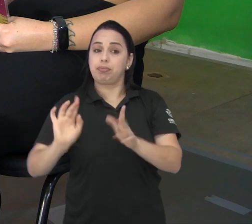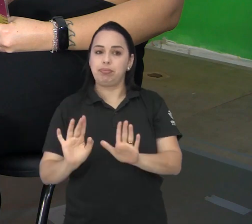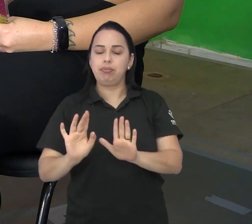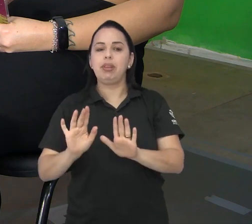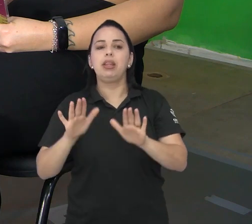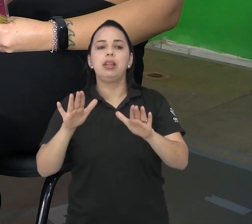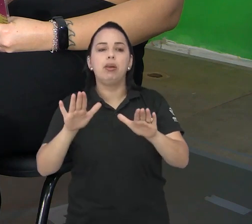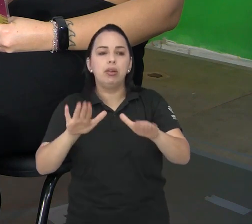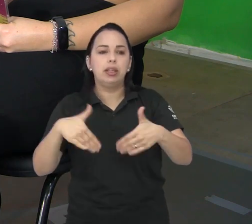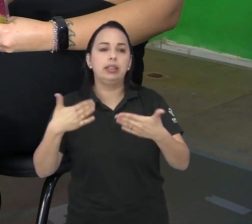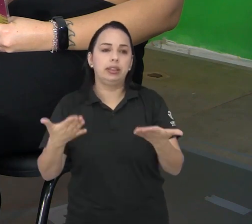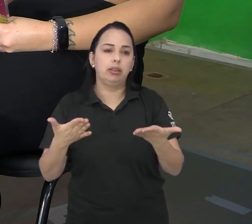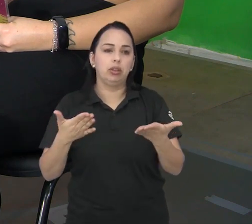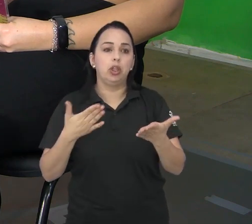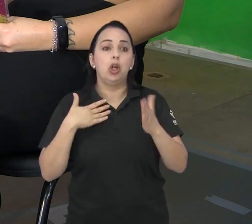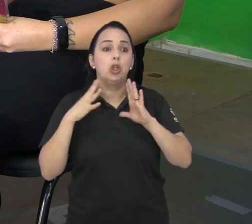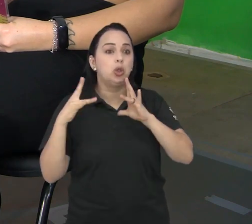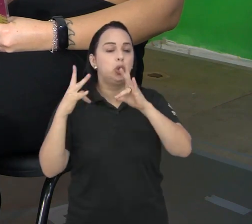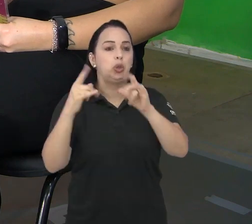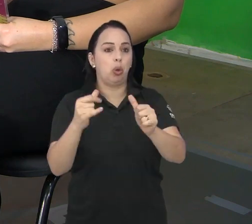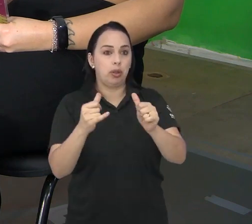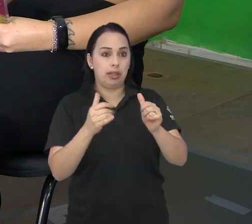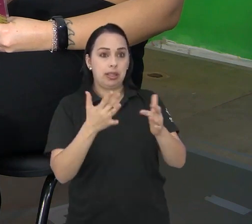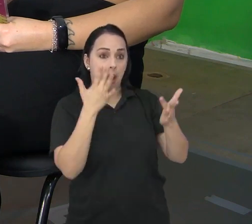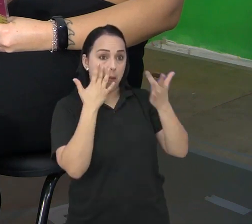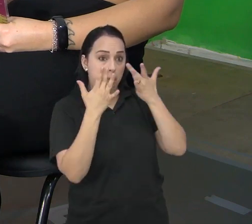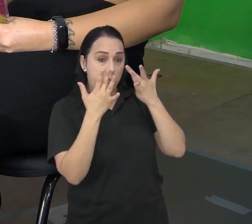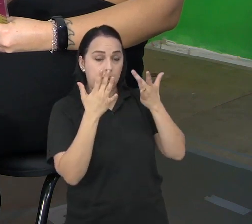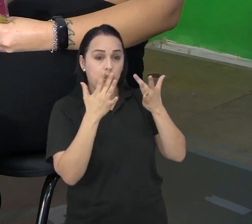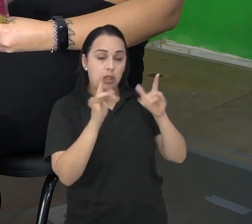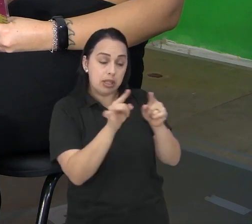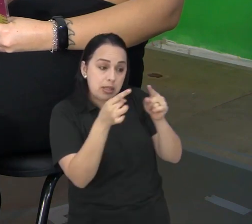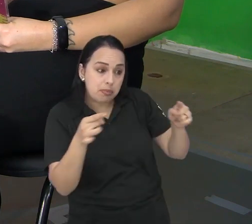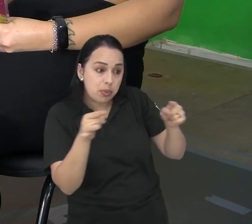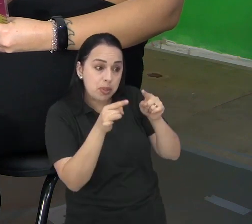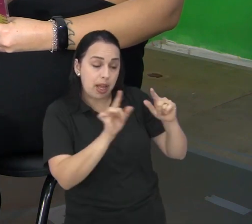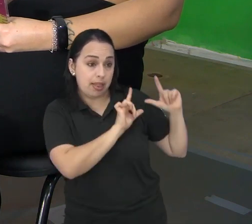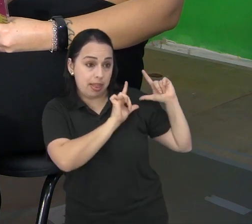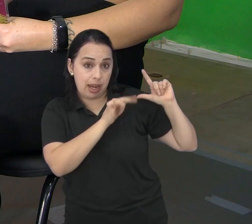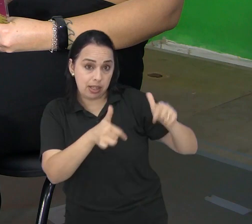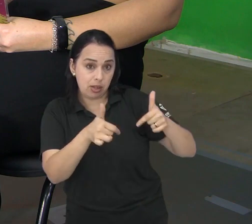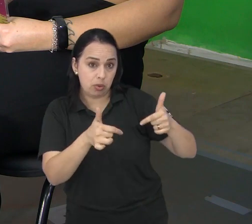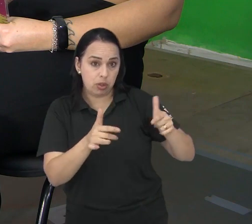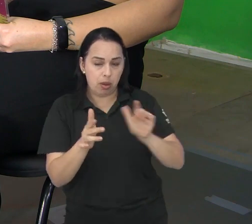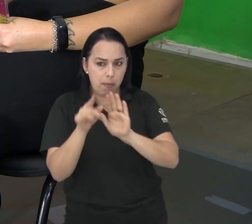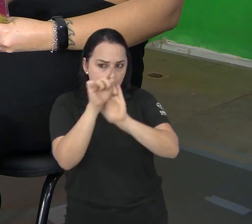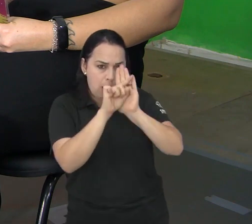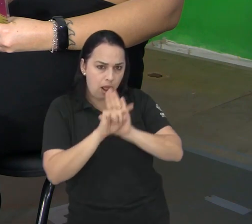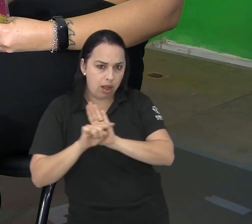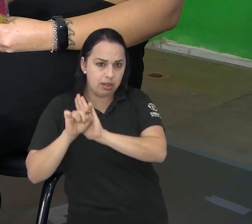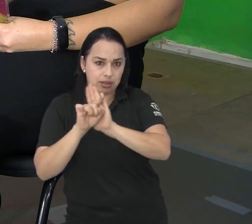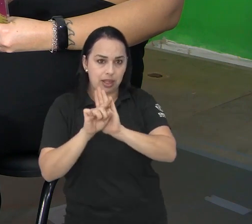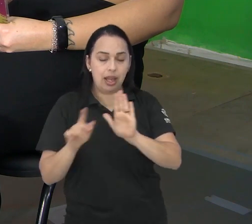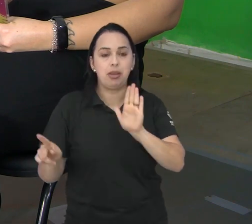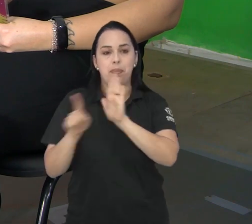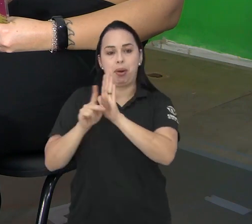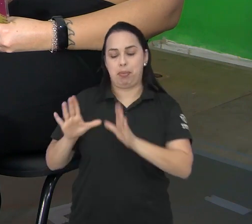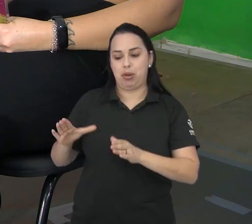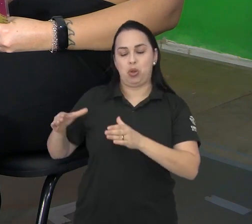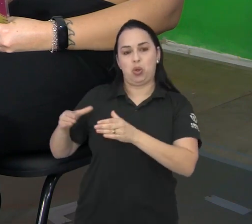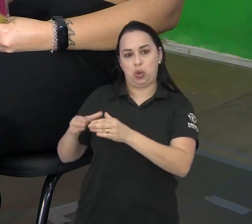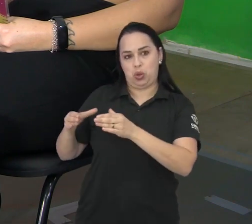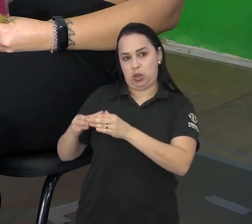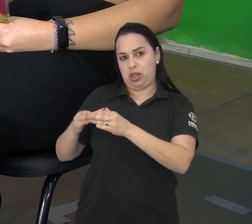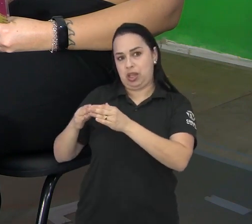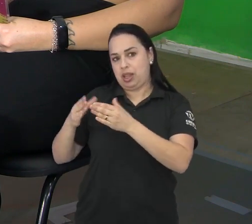as manifestações que eu coletei que estão nesse livro fazem parte dessa etnia do grupo